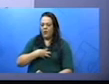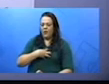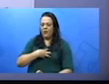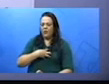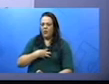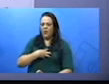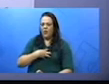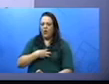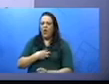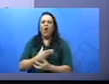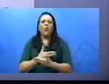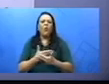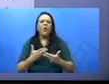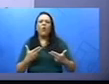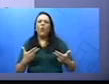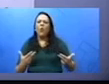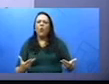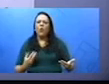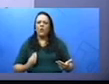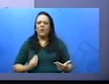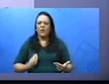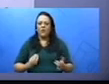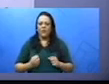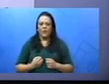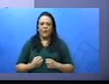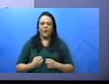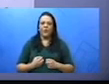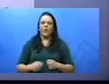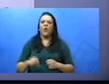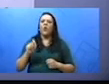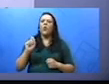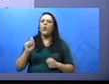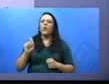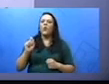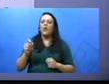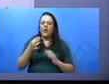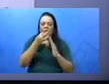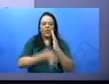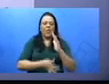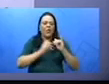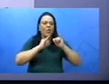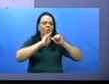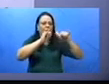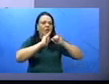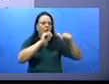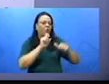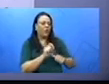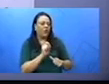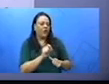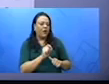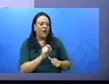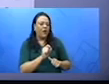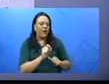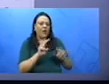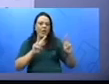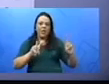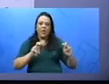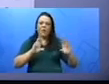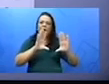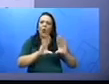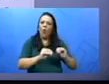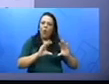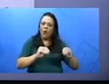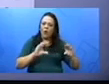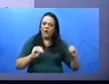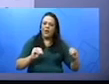vida. Textos narrativos, nós também já vimos, representam os temas de forma concreta, isto é,